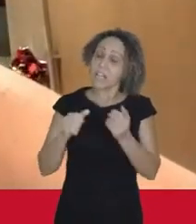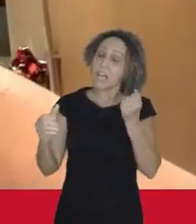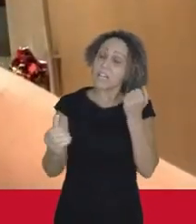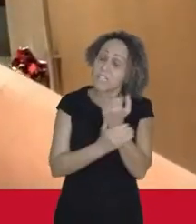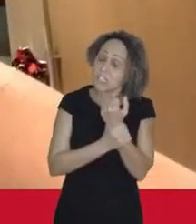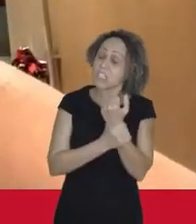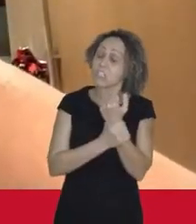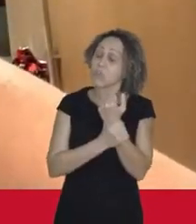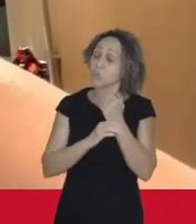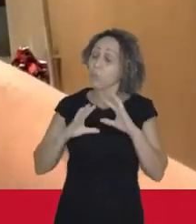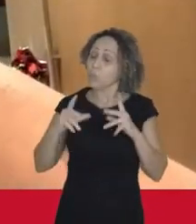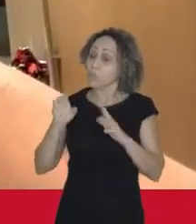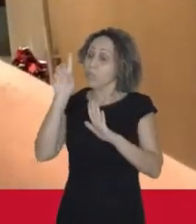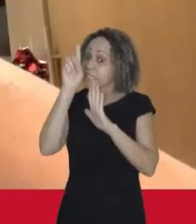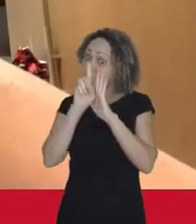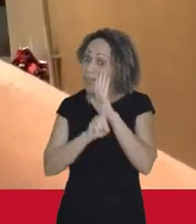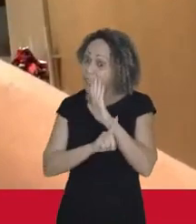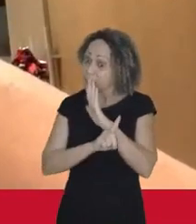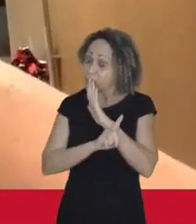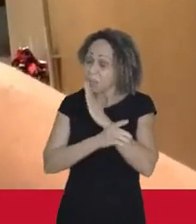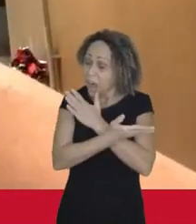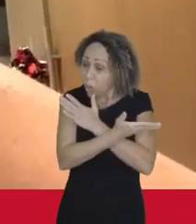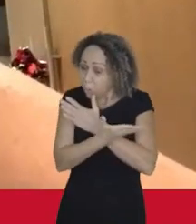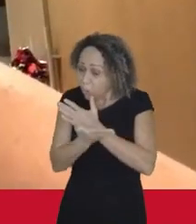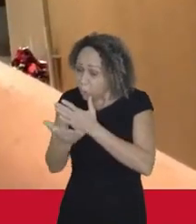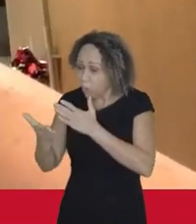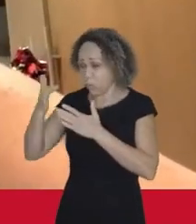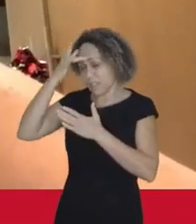todas as pessoas. Nós temos,